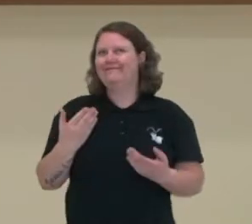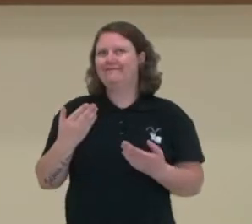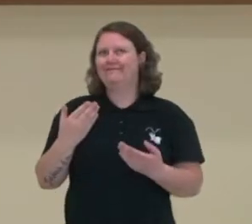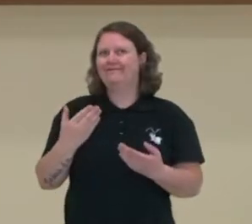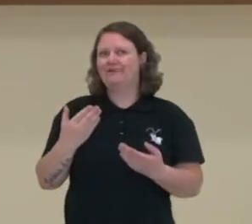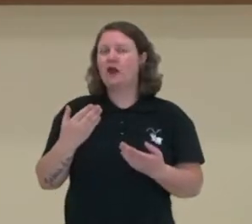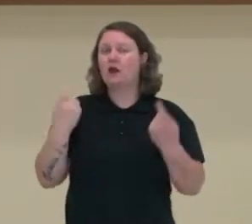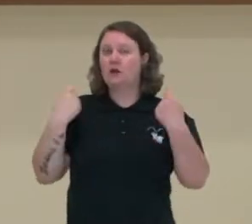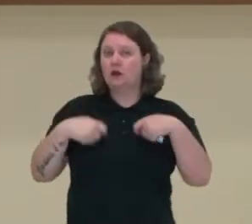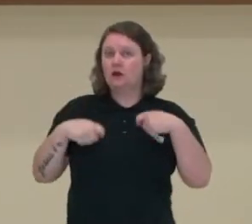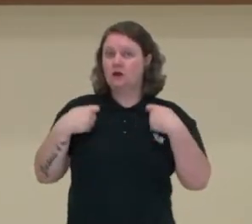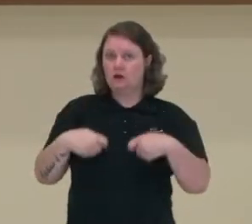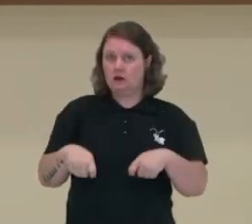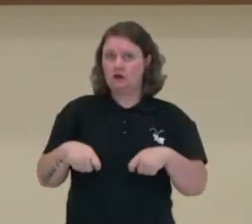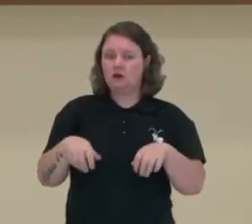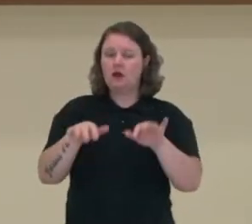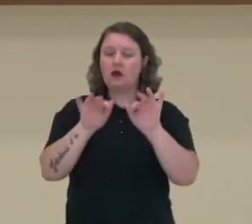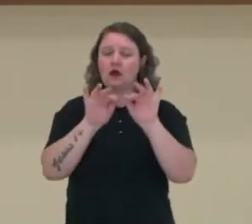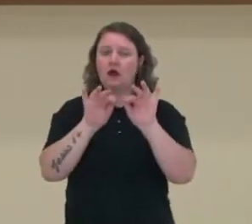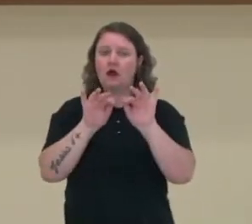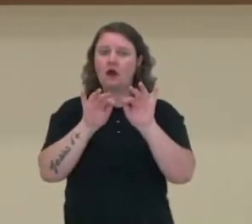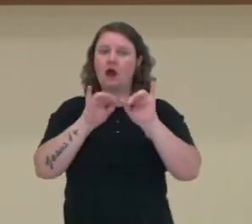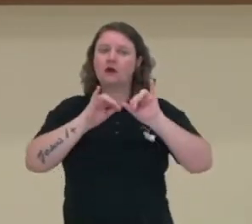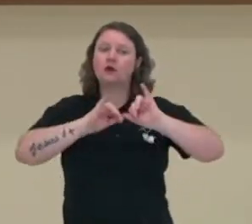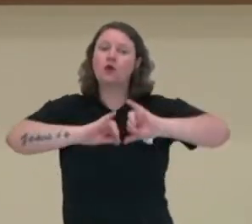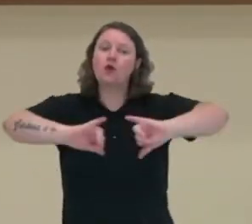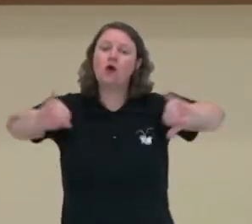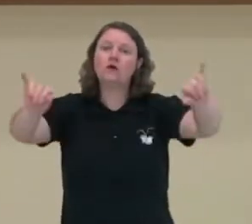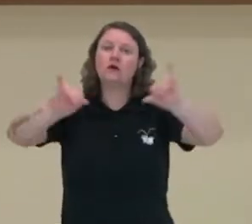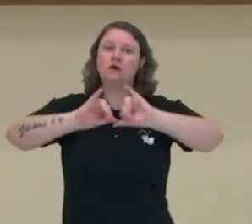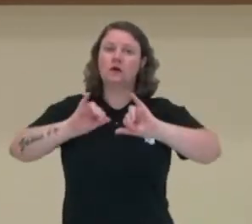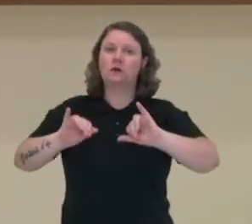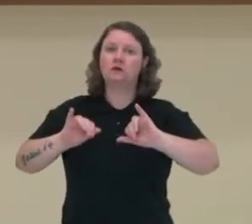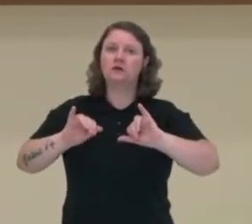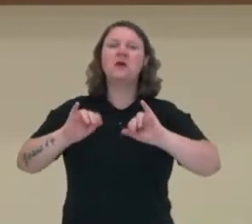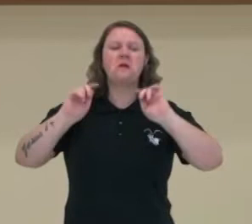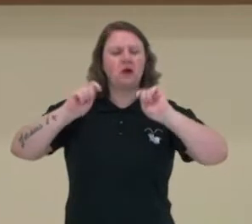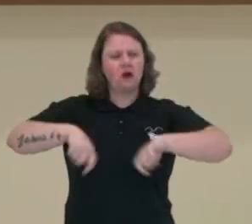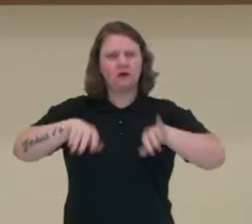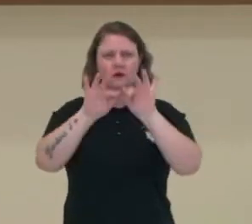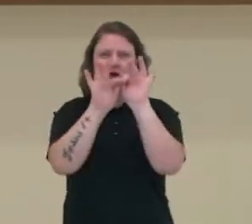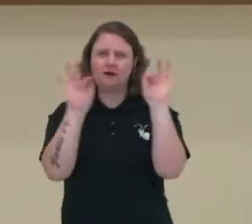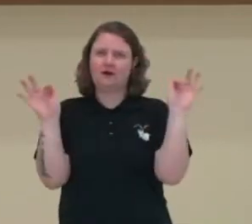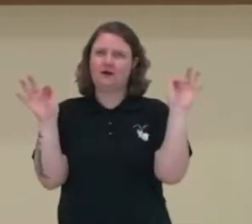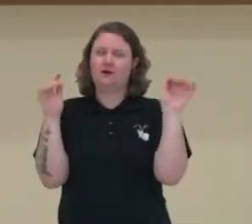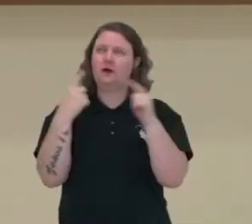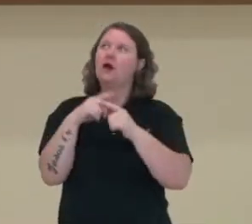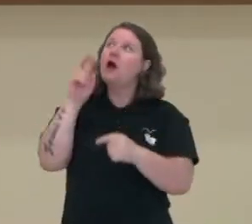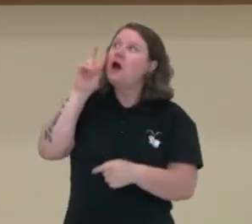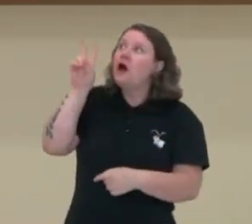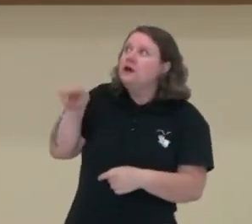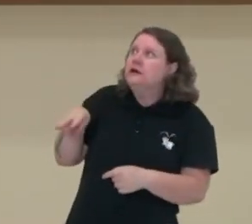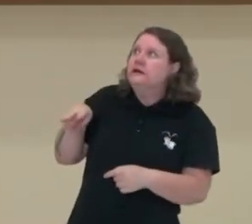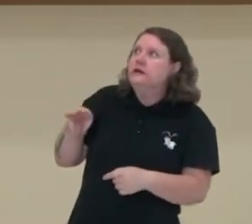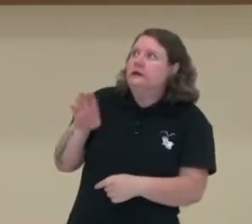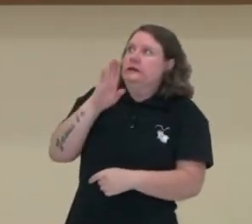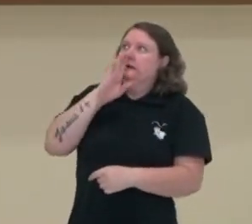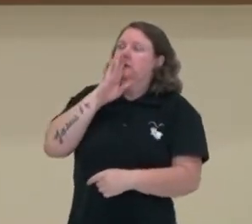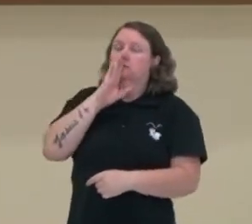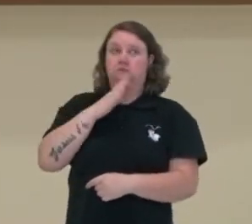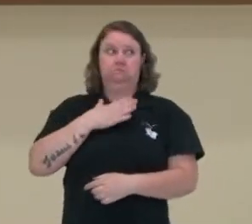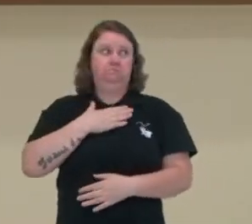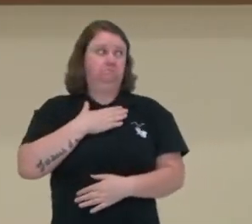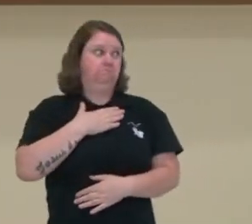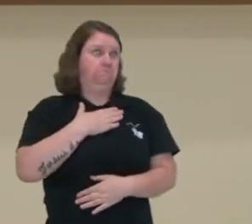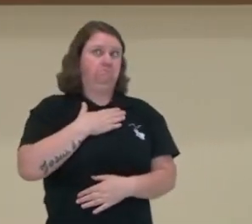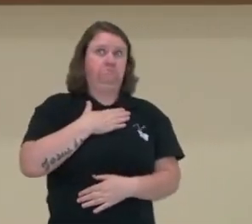pode ser chamada de frase, né? Justamente por ter sentido completo. Ao ler aquilo ali, silêncio, eu